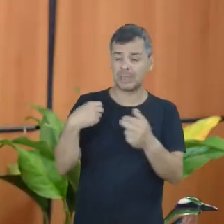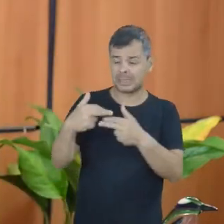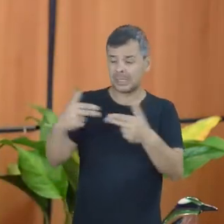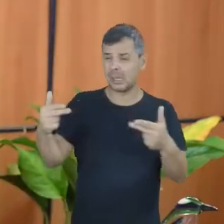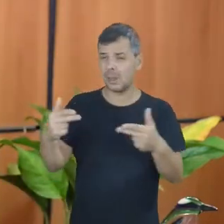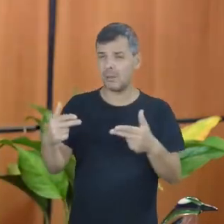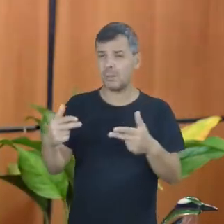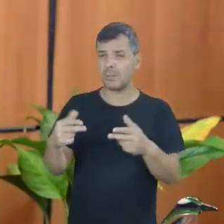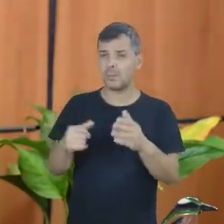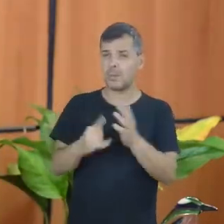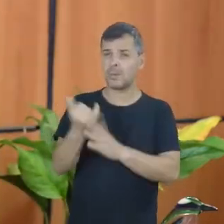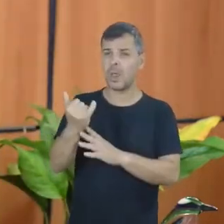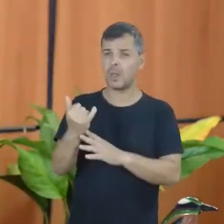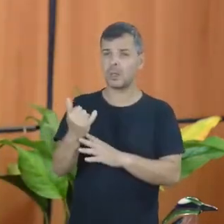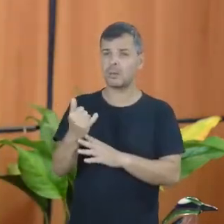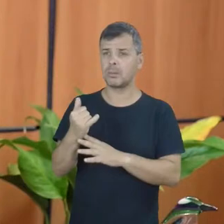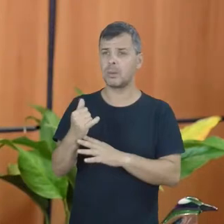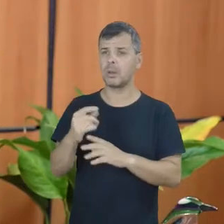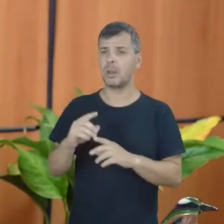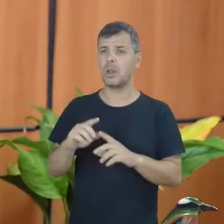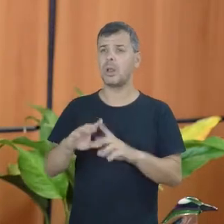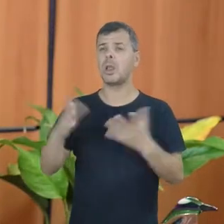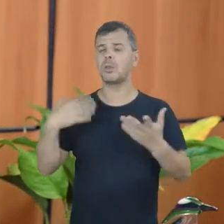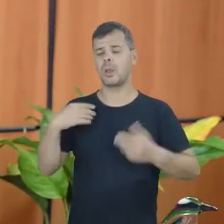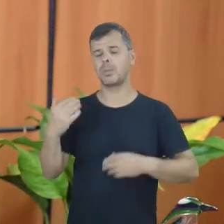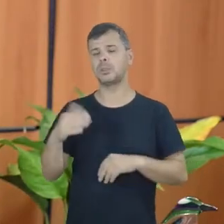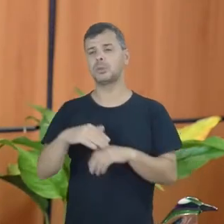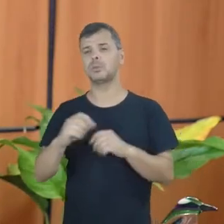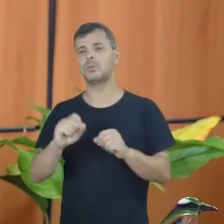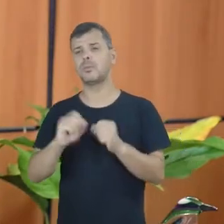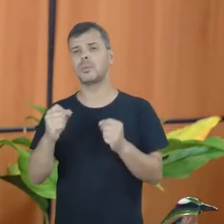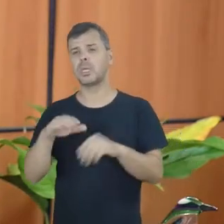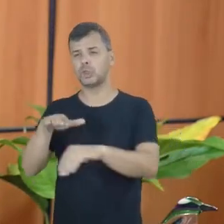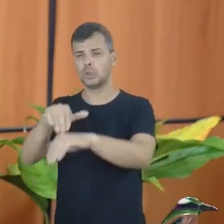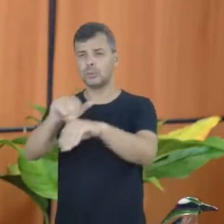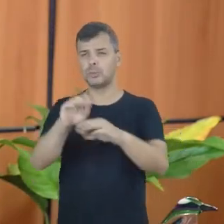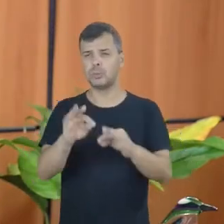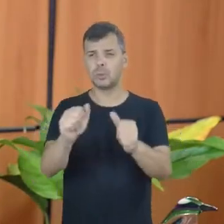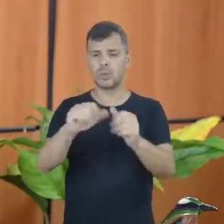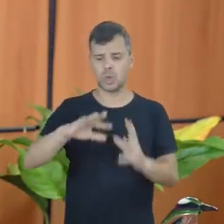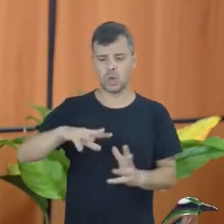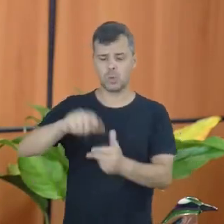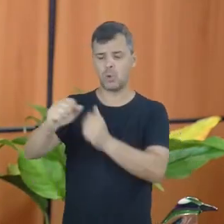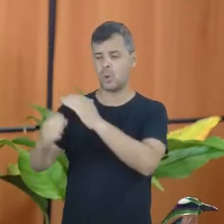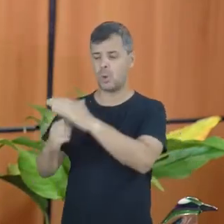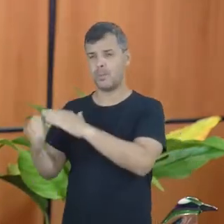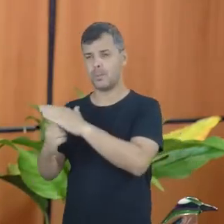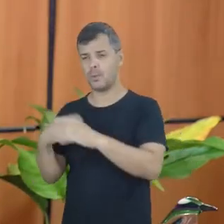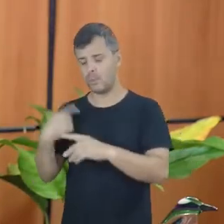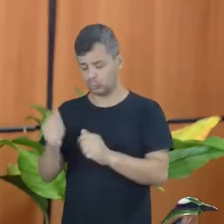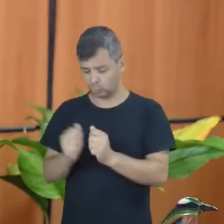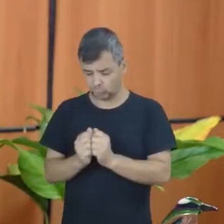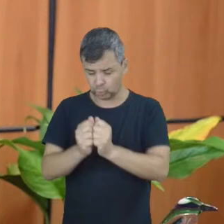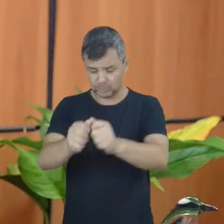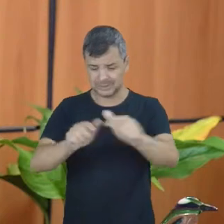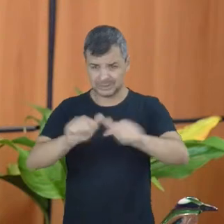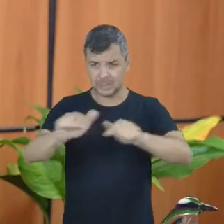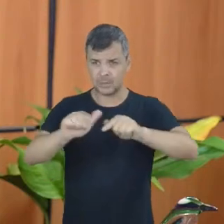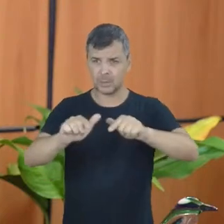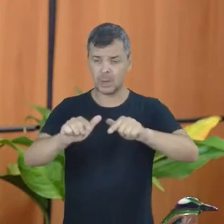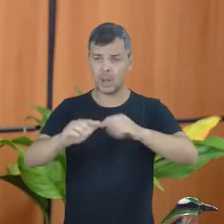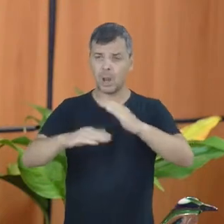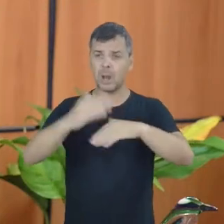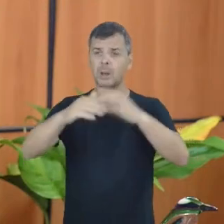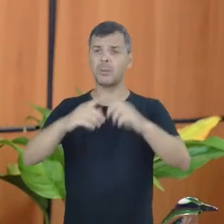mais para controlar a inflação pela oferta. Sim. É isso que a gente chama e convoca o mundo empresariado. Vamos junto trabalhar esse